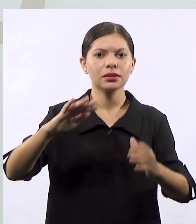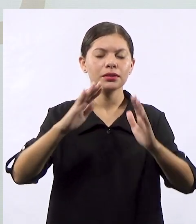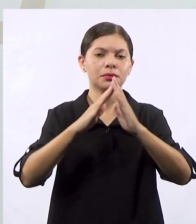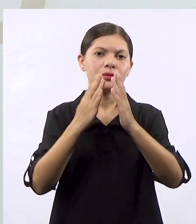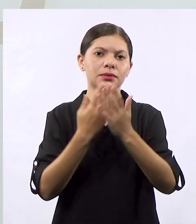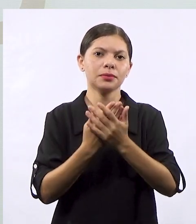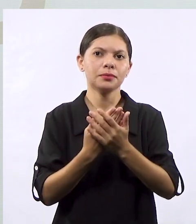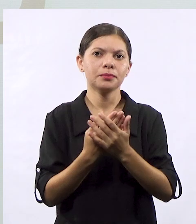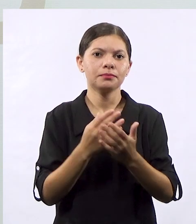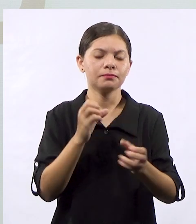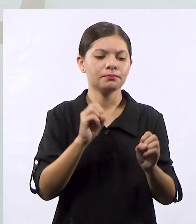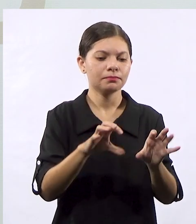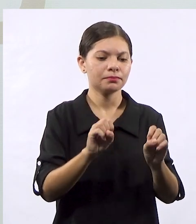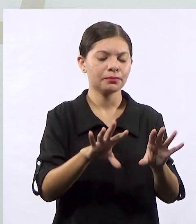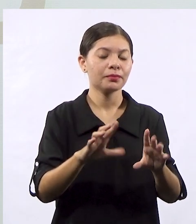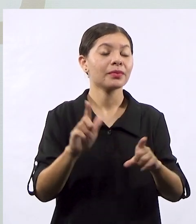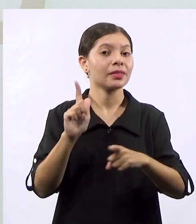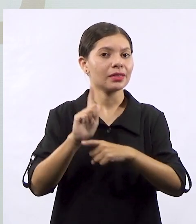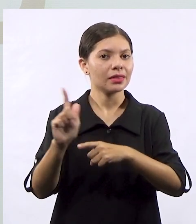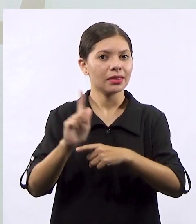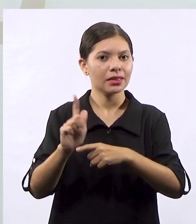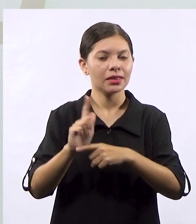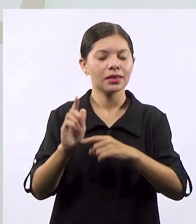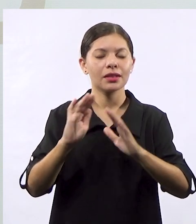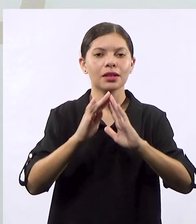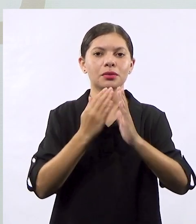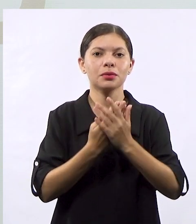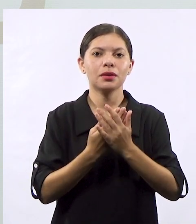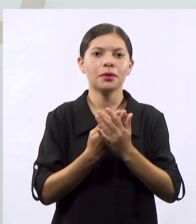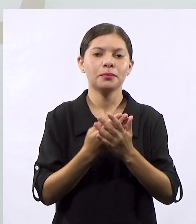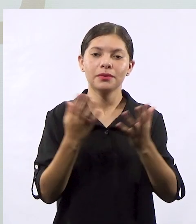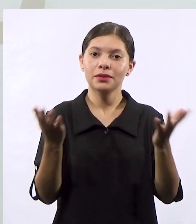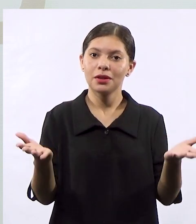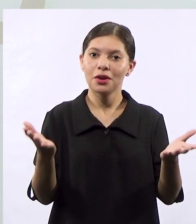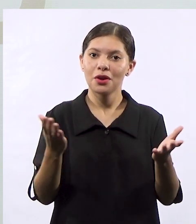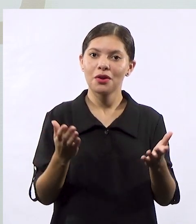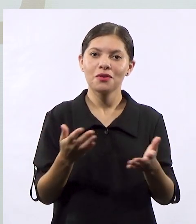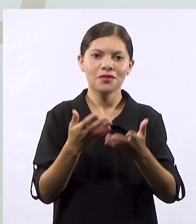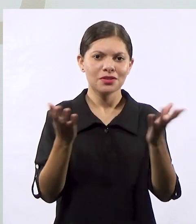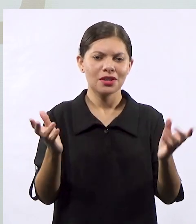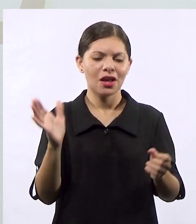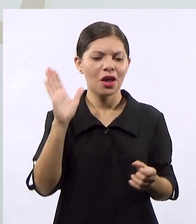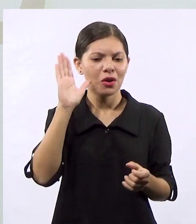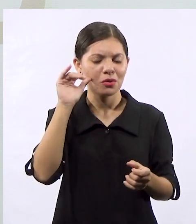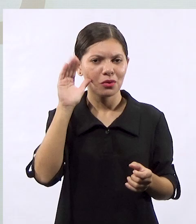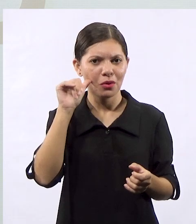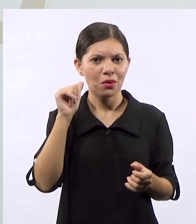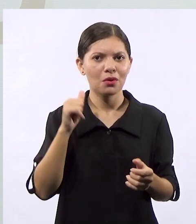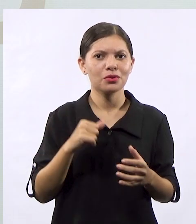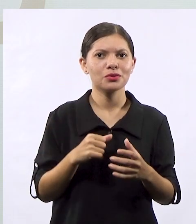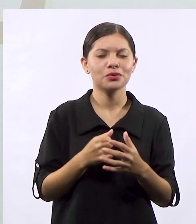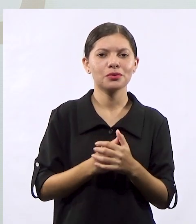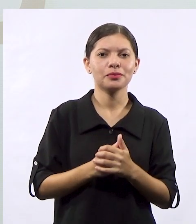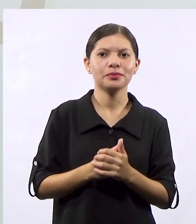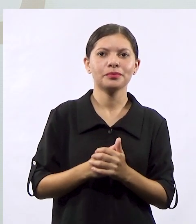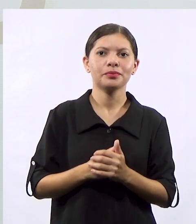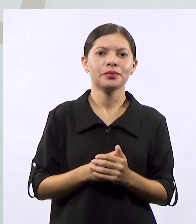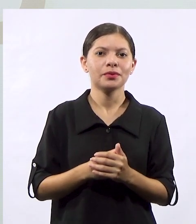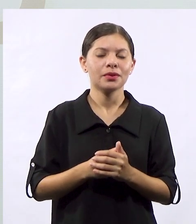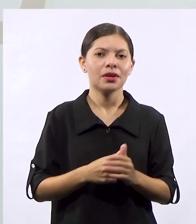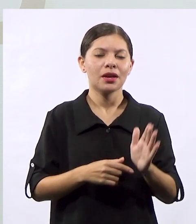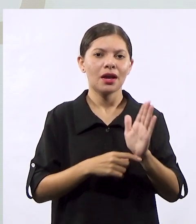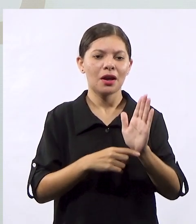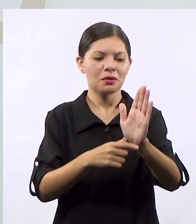da educação, inclusive na gestão escolar. Então, se você ficou com vontade de saber mais sobre